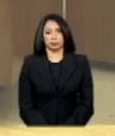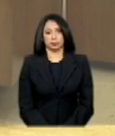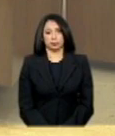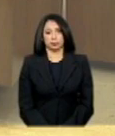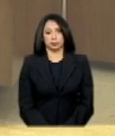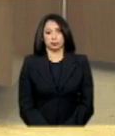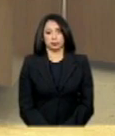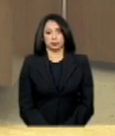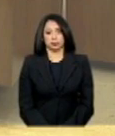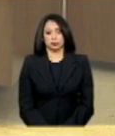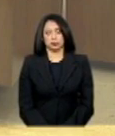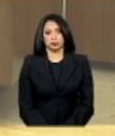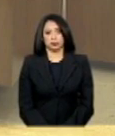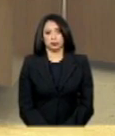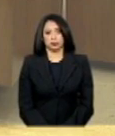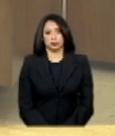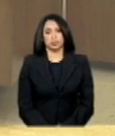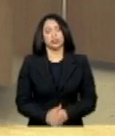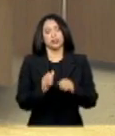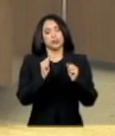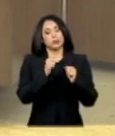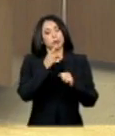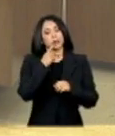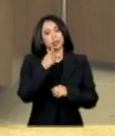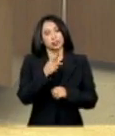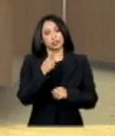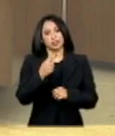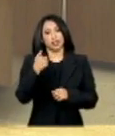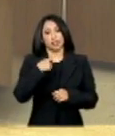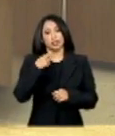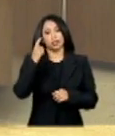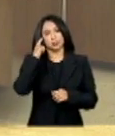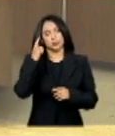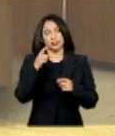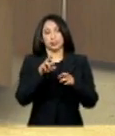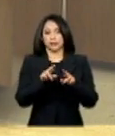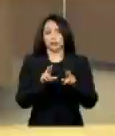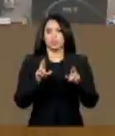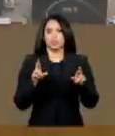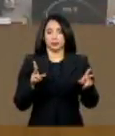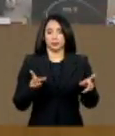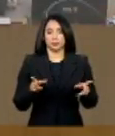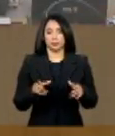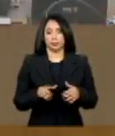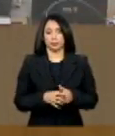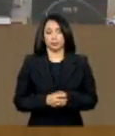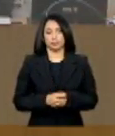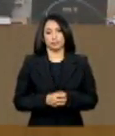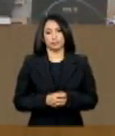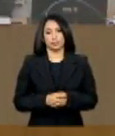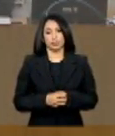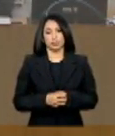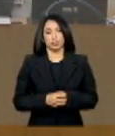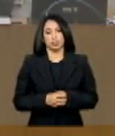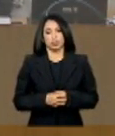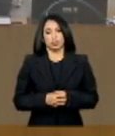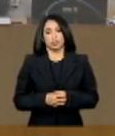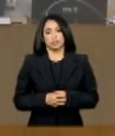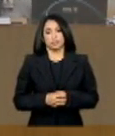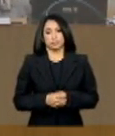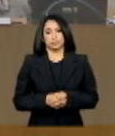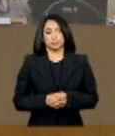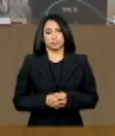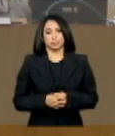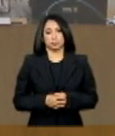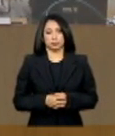o máximo 3 e ouvi lo porque eu estou a divertir assim nós otimizamos os trabalhos pois bem é